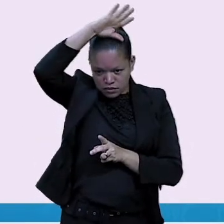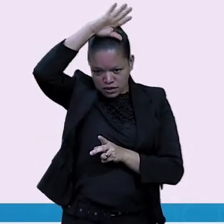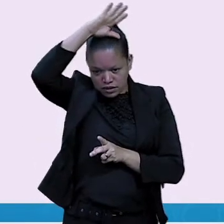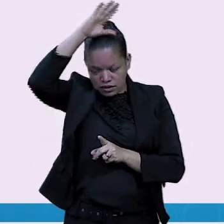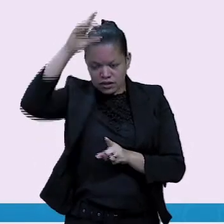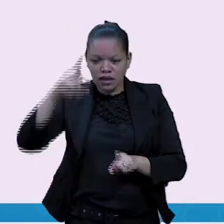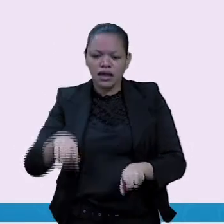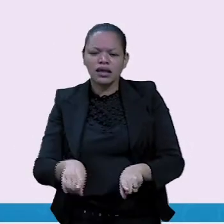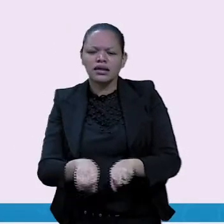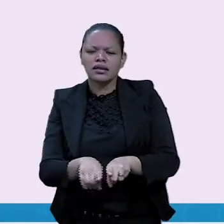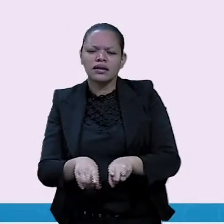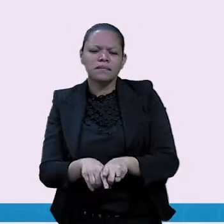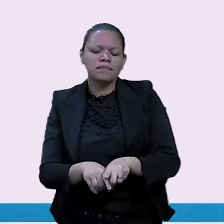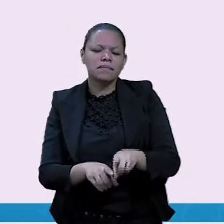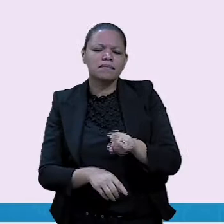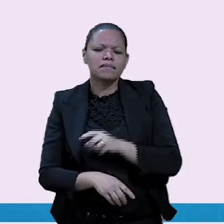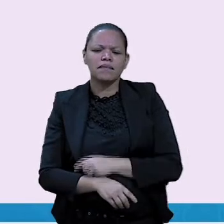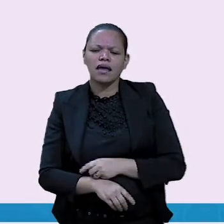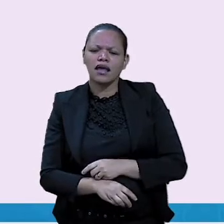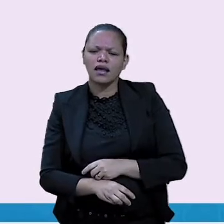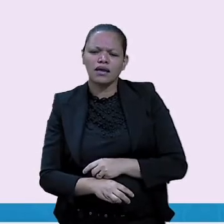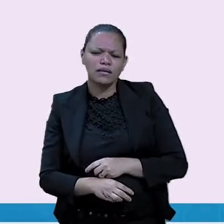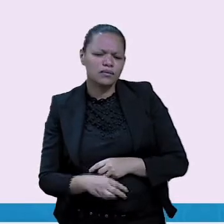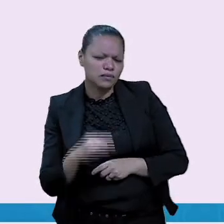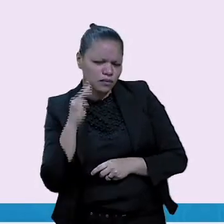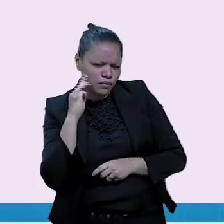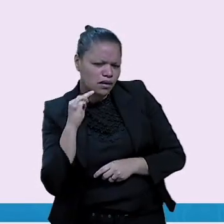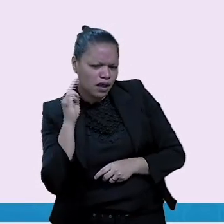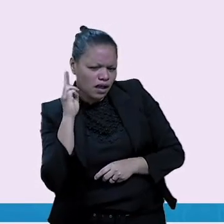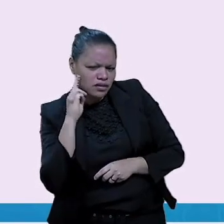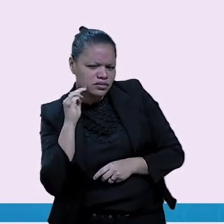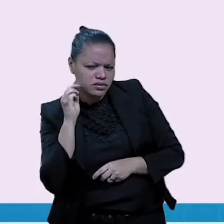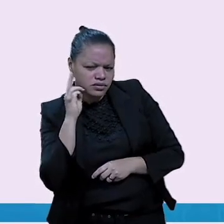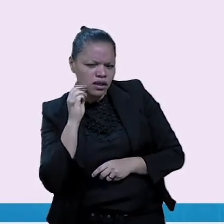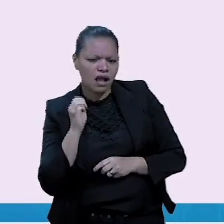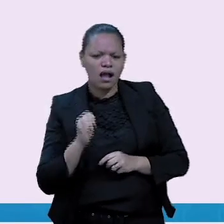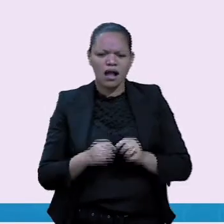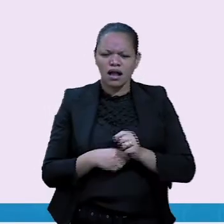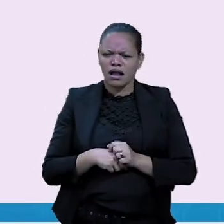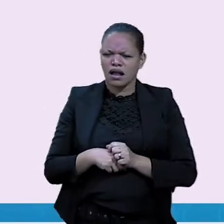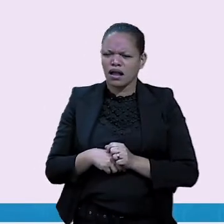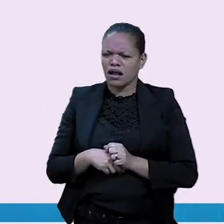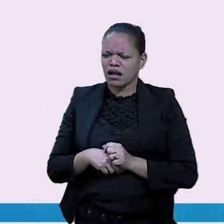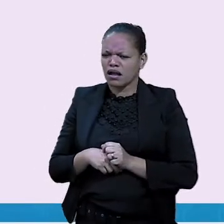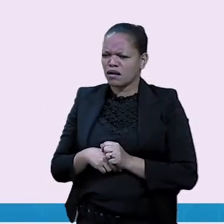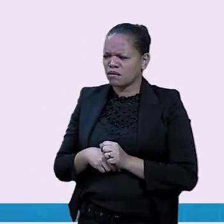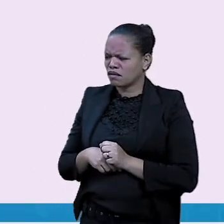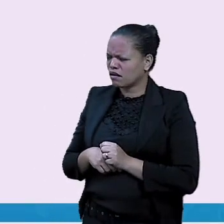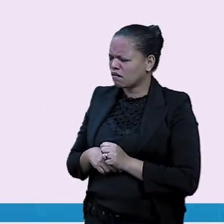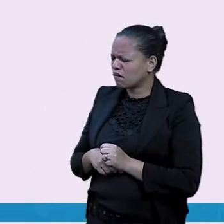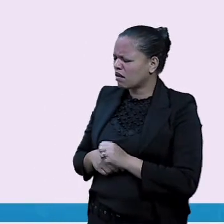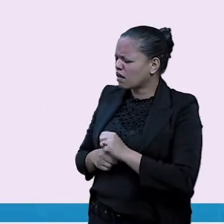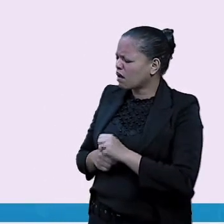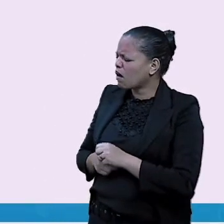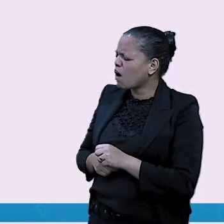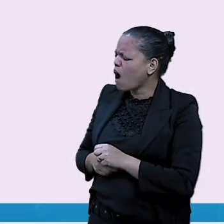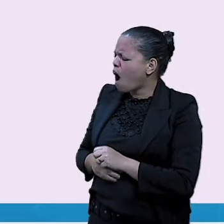bobona, dentuça, baixinha, gorducha, tá mostrando que os dois